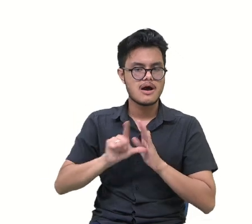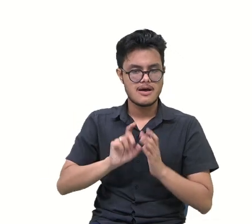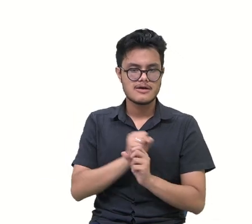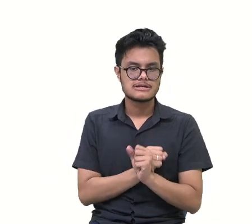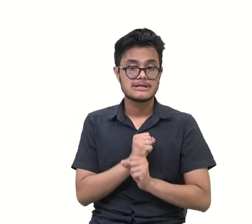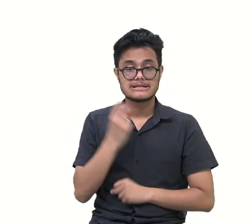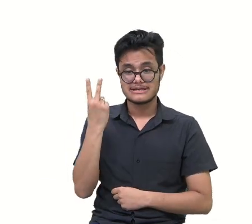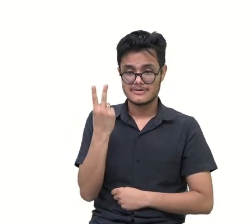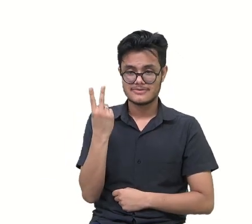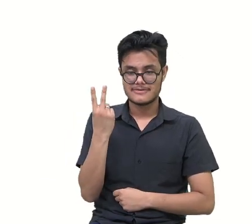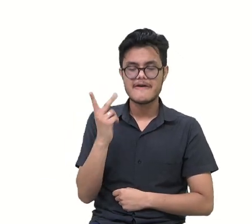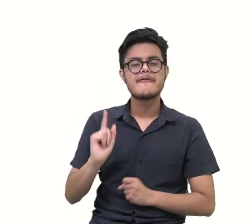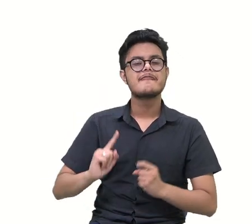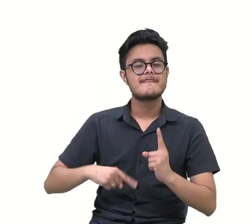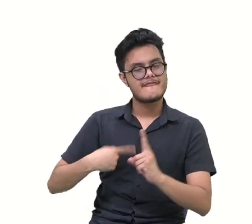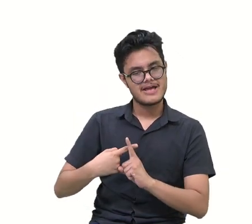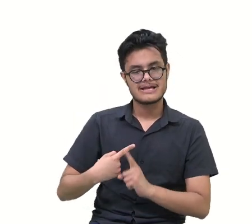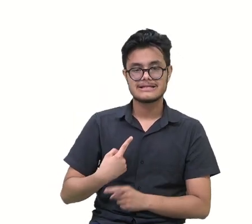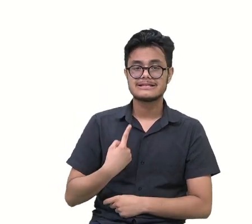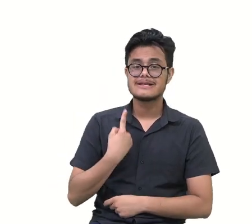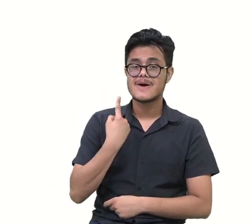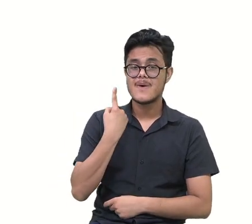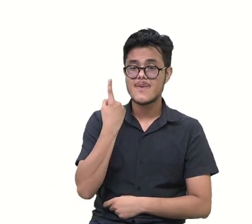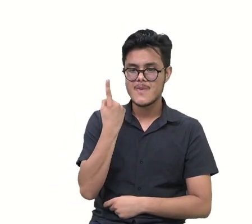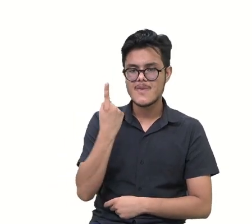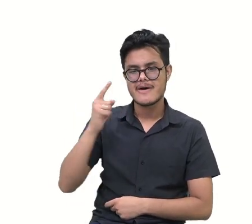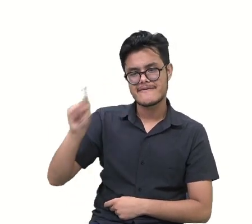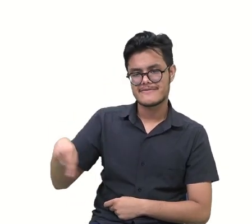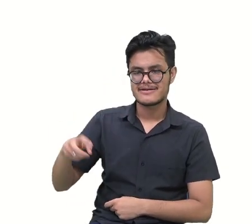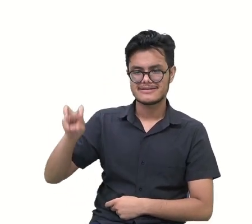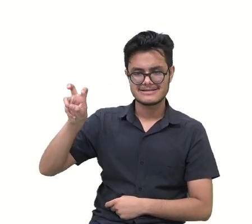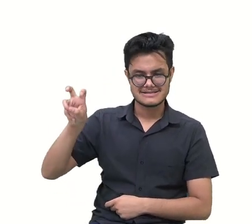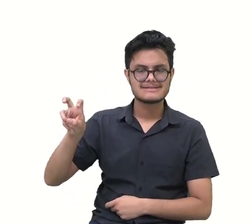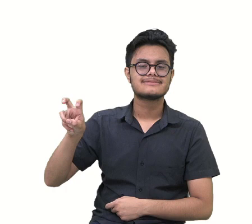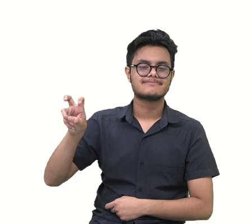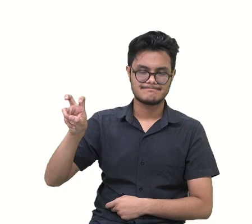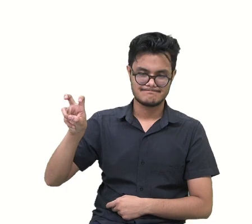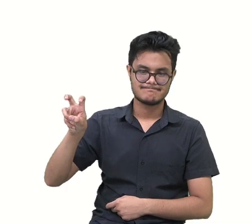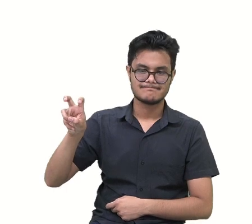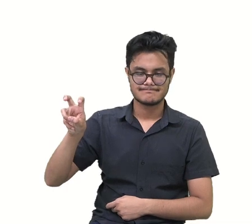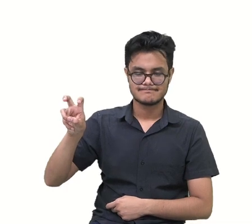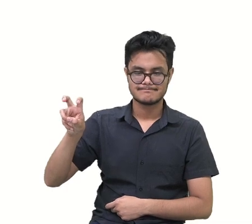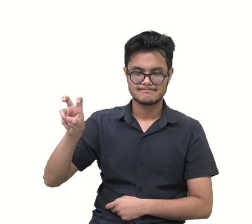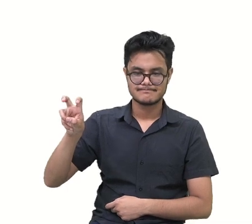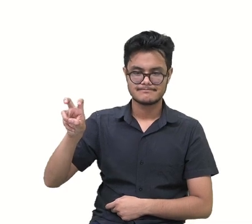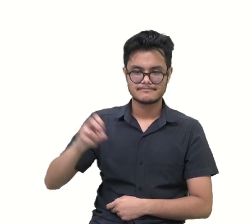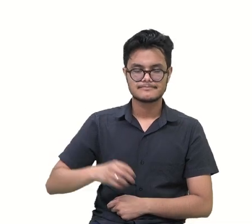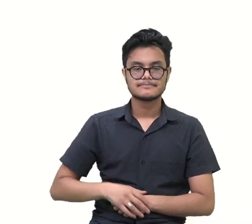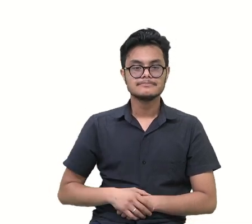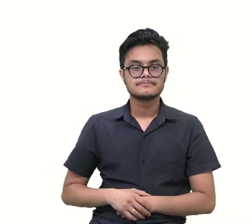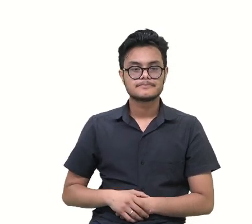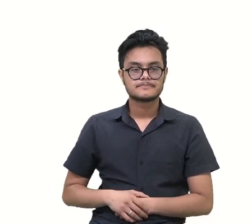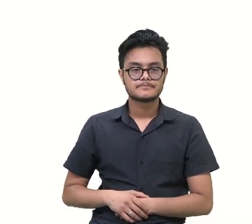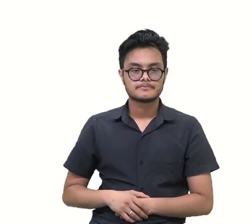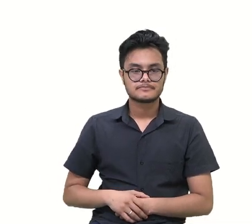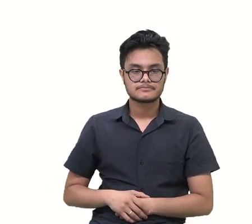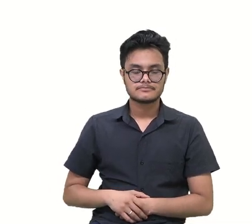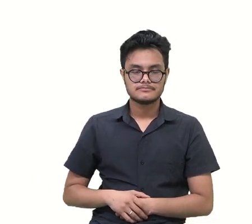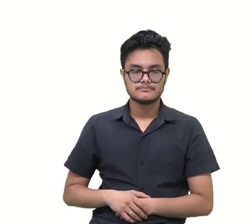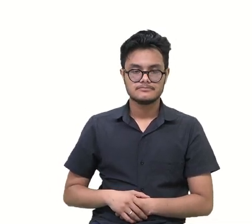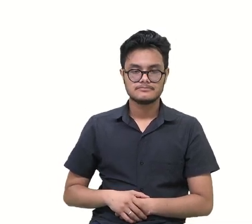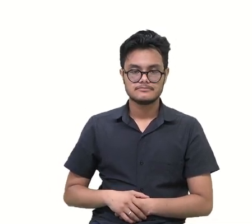né? Vezes 1,5, que seria aquele crescimento do terceiro ano. Isso se fosse